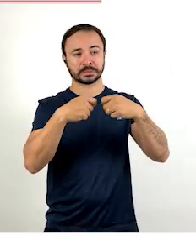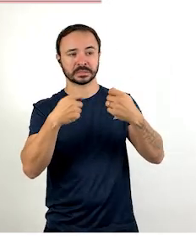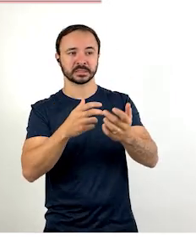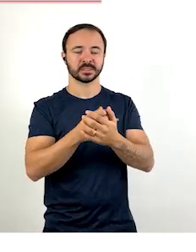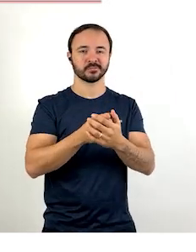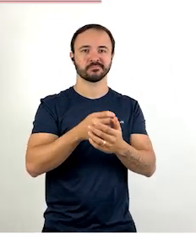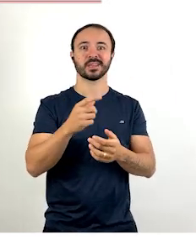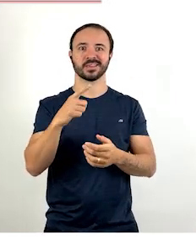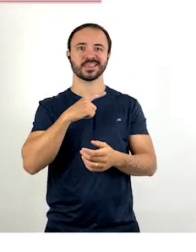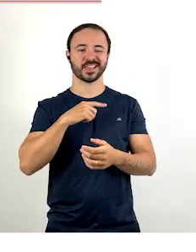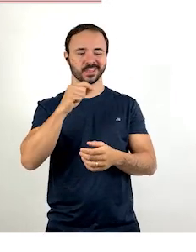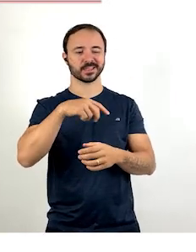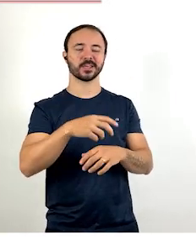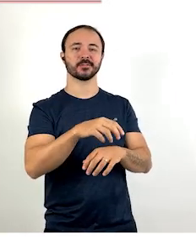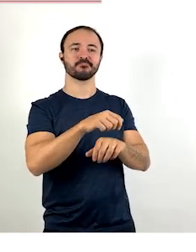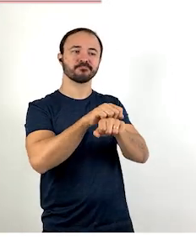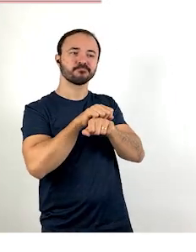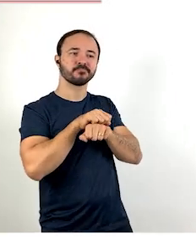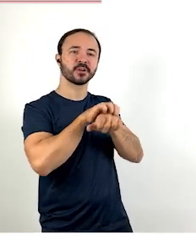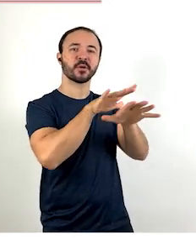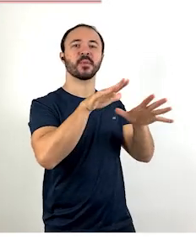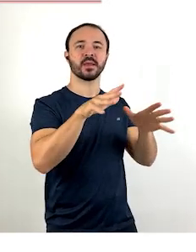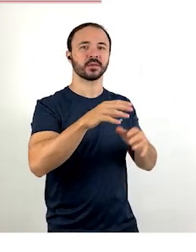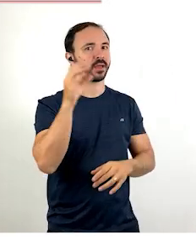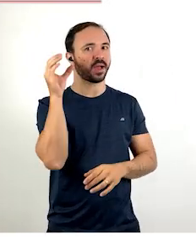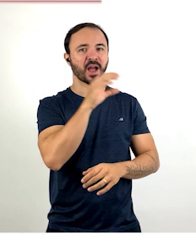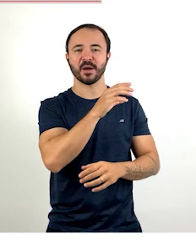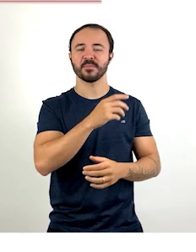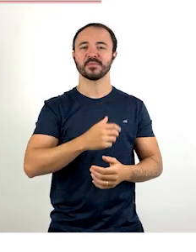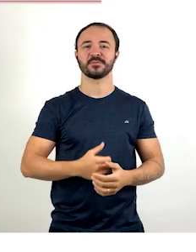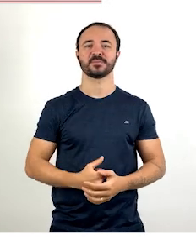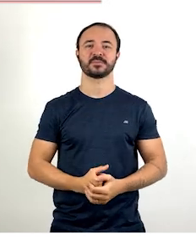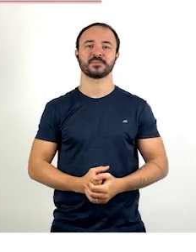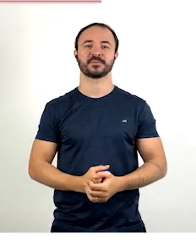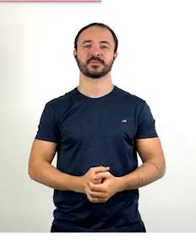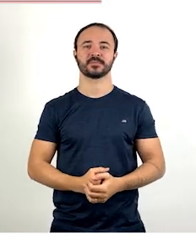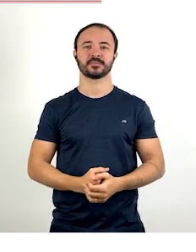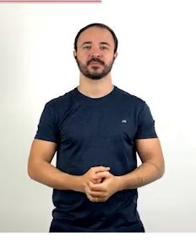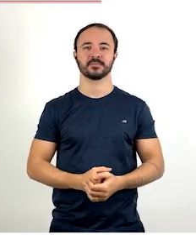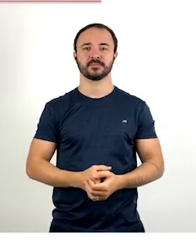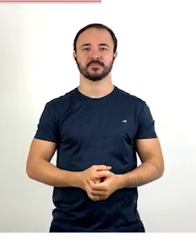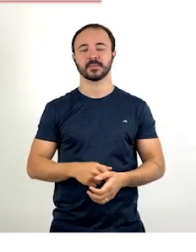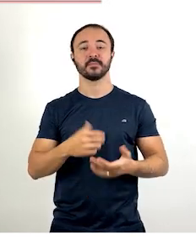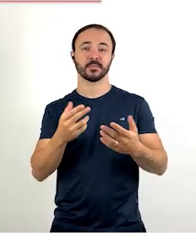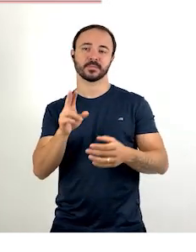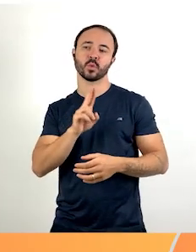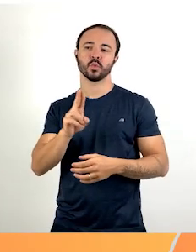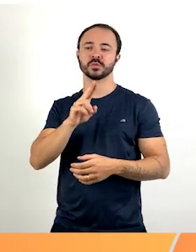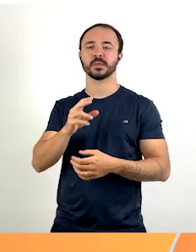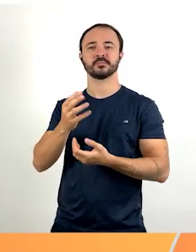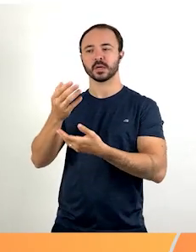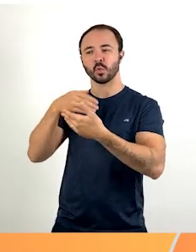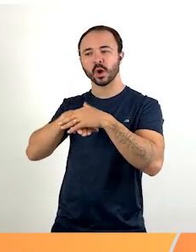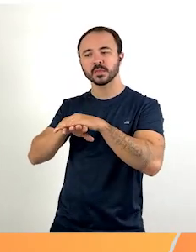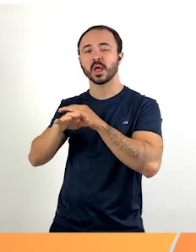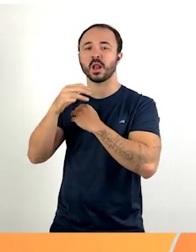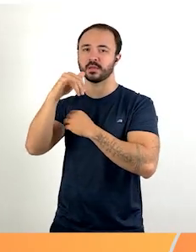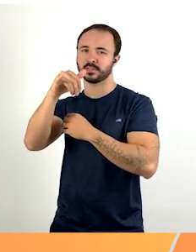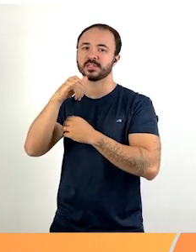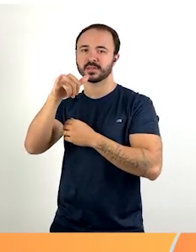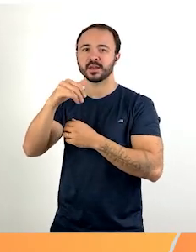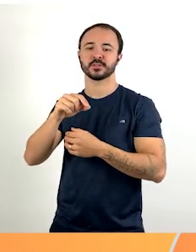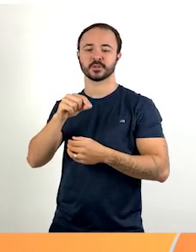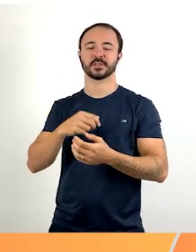você tem uma liberação mais rápida a partir do capacitor. Então, são utilizados para o armazenamento de cargas elétricas